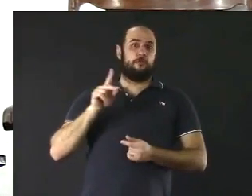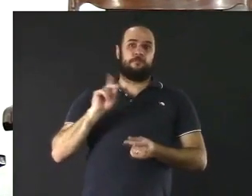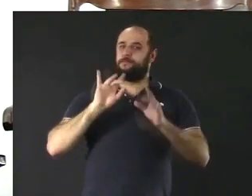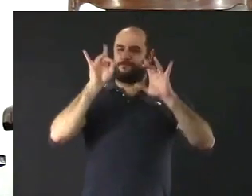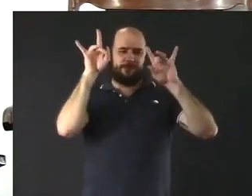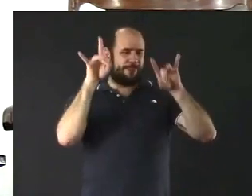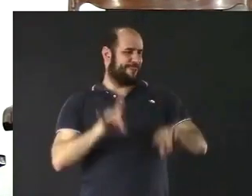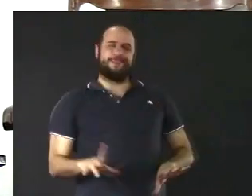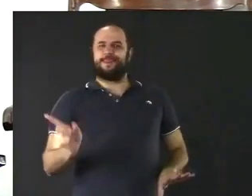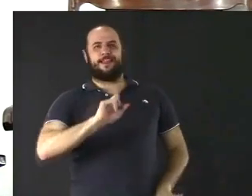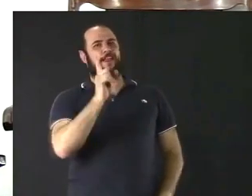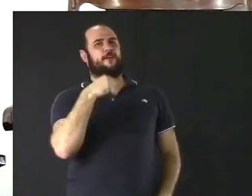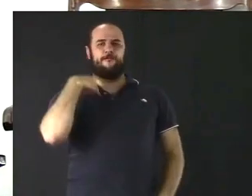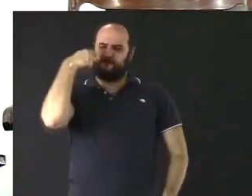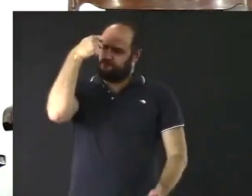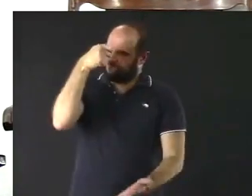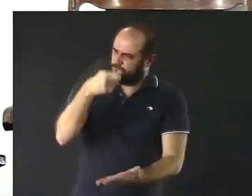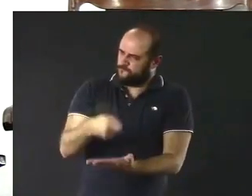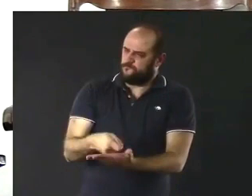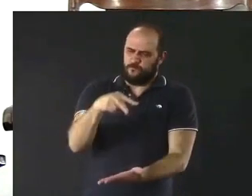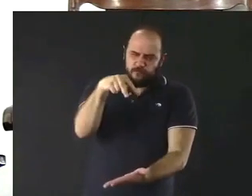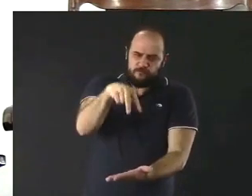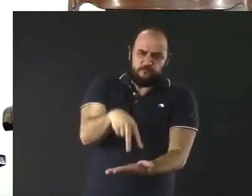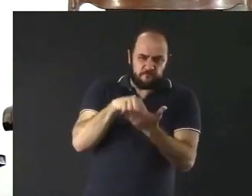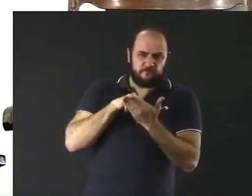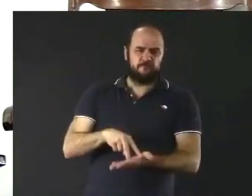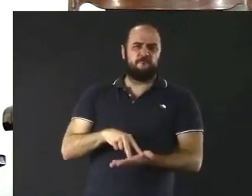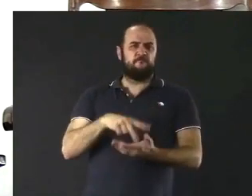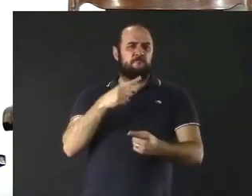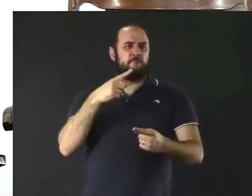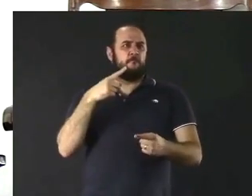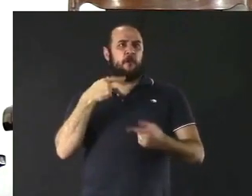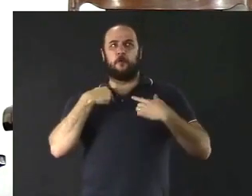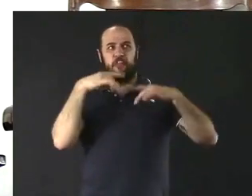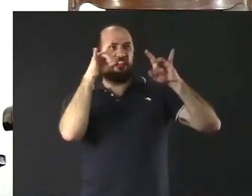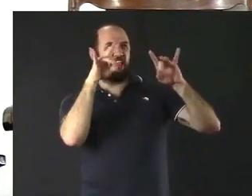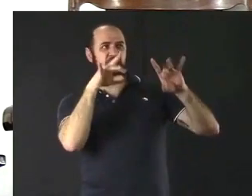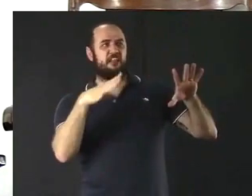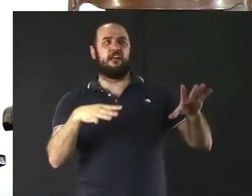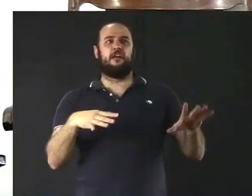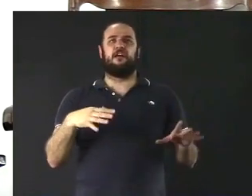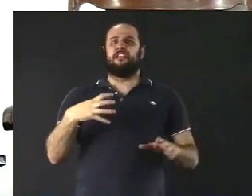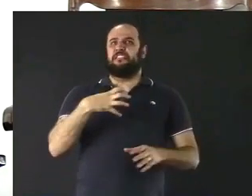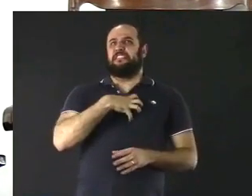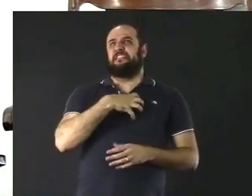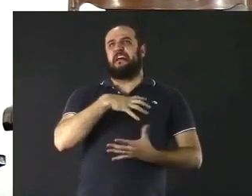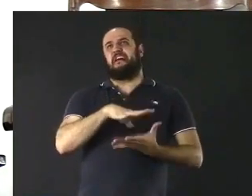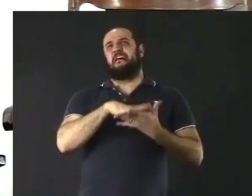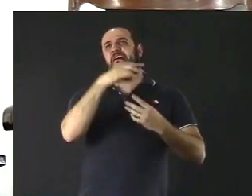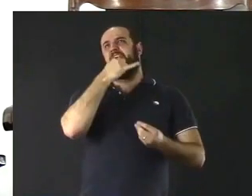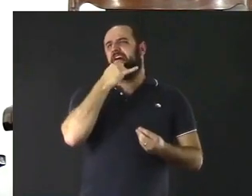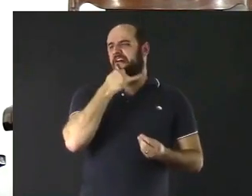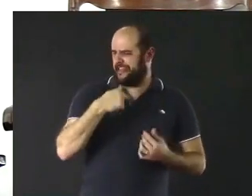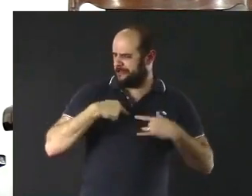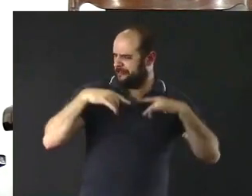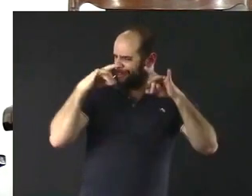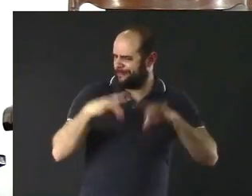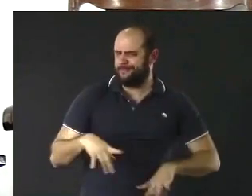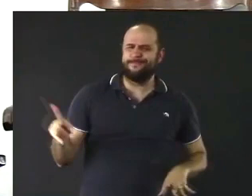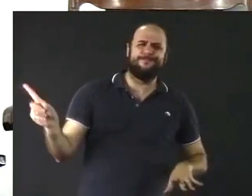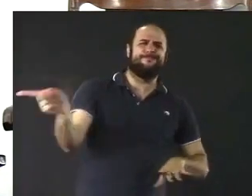vou desistir por conta desses sentimentos que a minha alma traz e que me leva